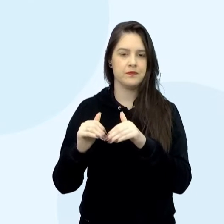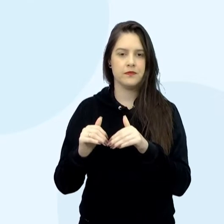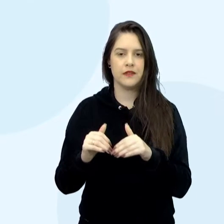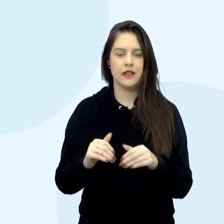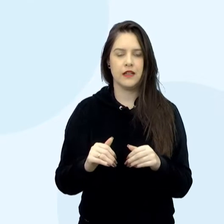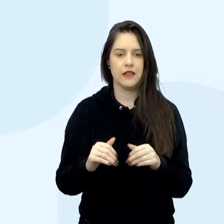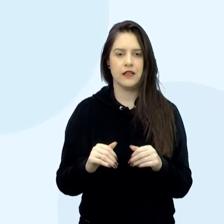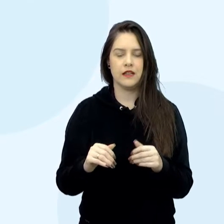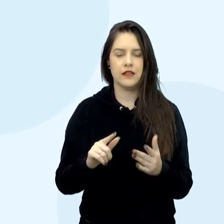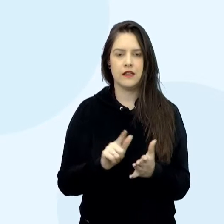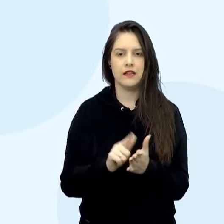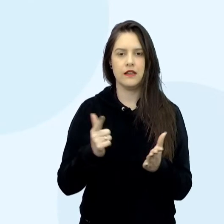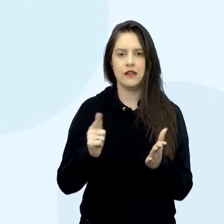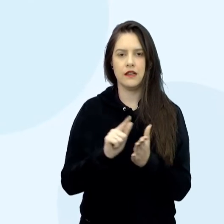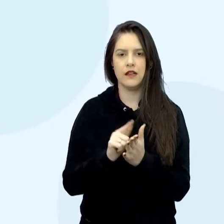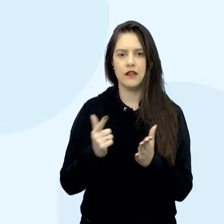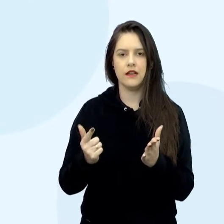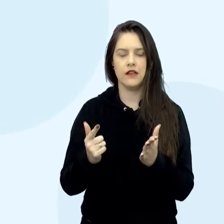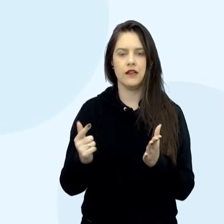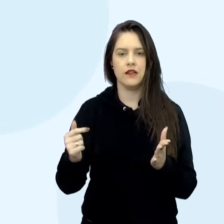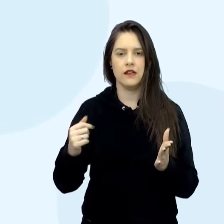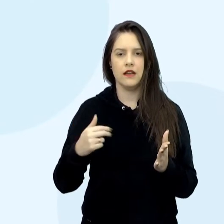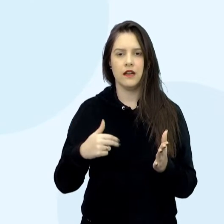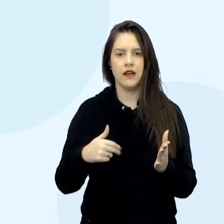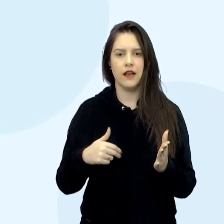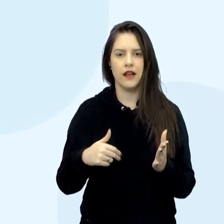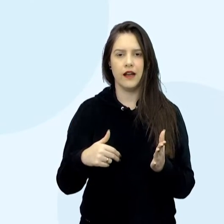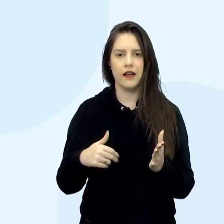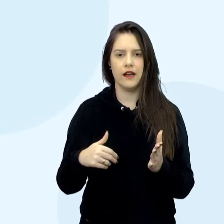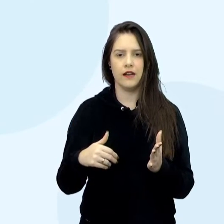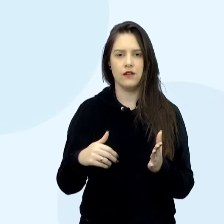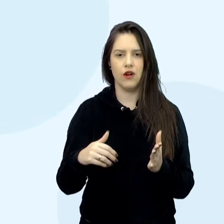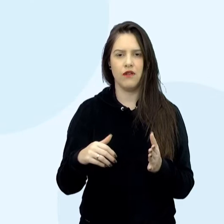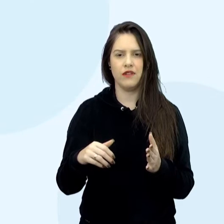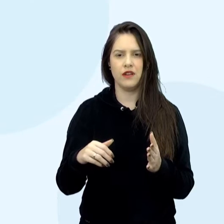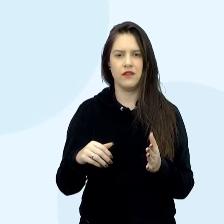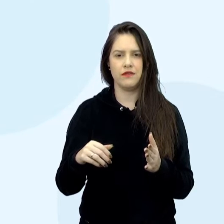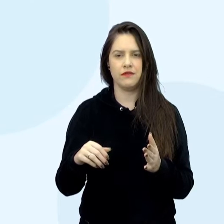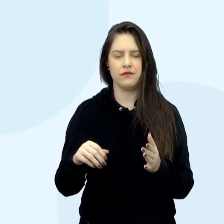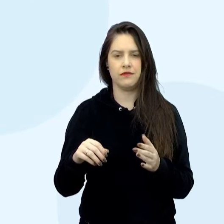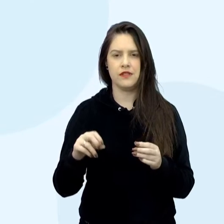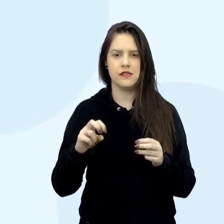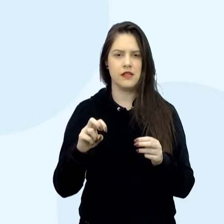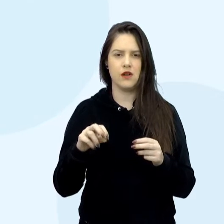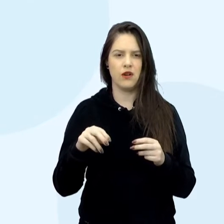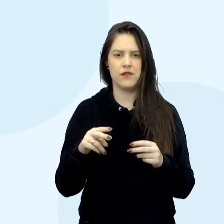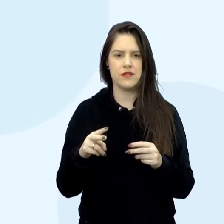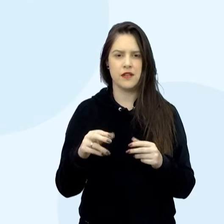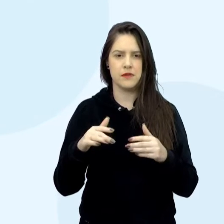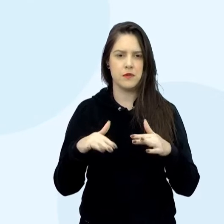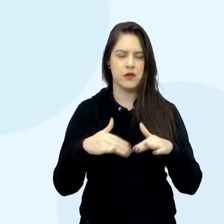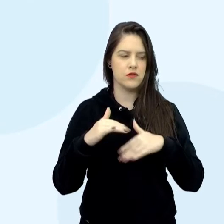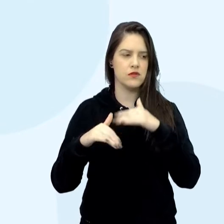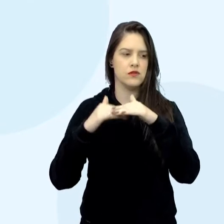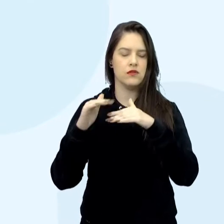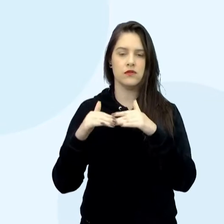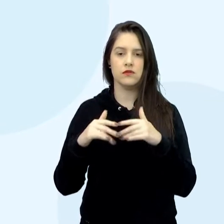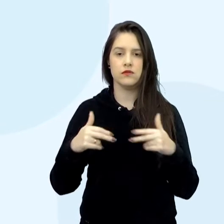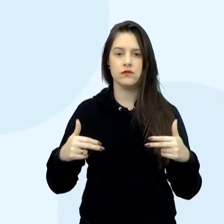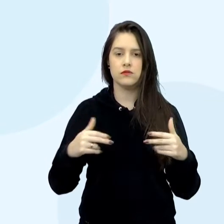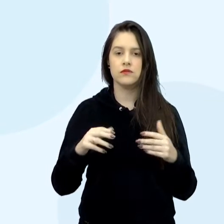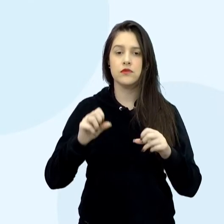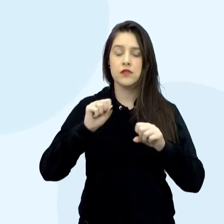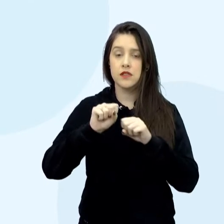o jornal Brasil de Fato, Paraíba, né, que ele fala da exclusão à superação, os esportes. O esporte pode